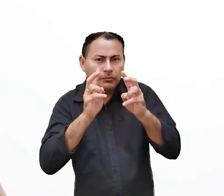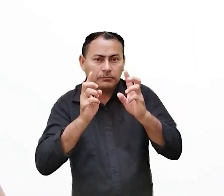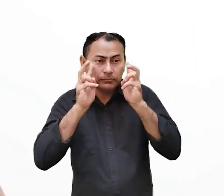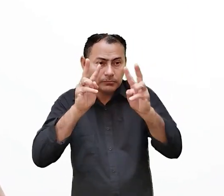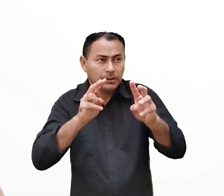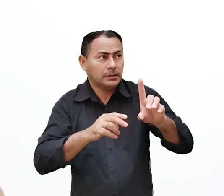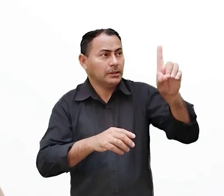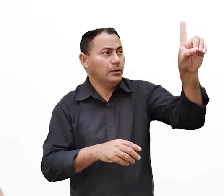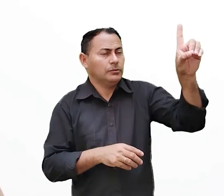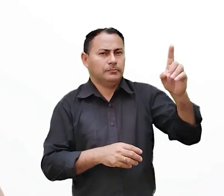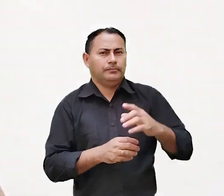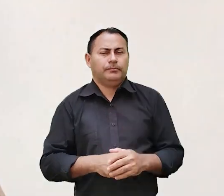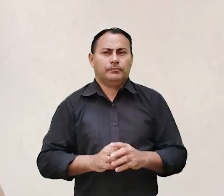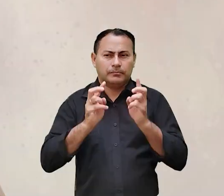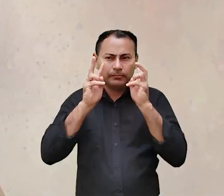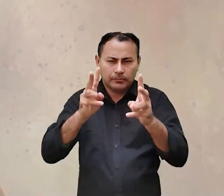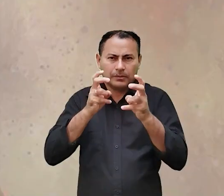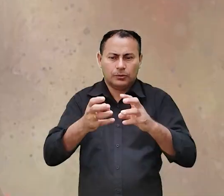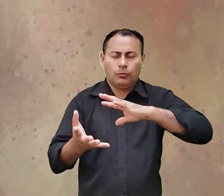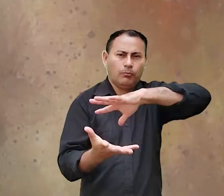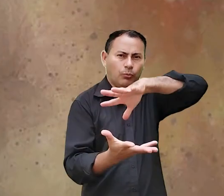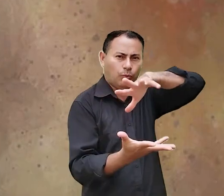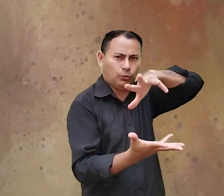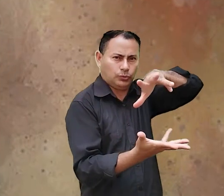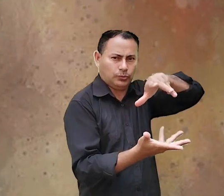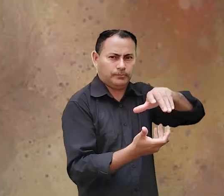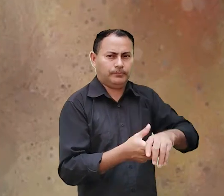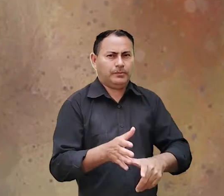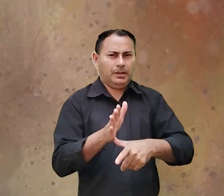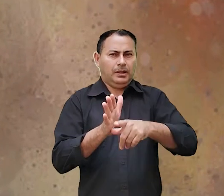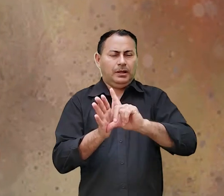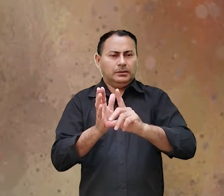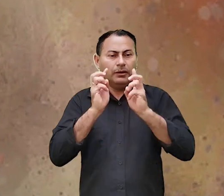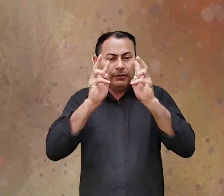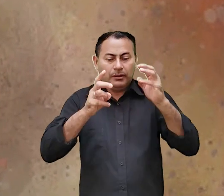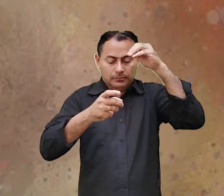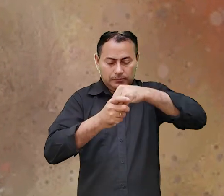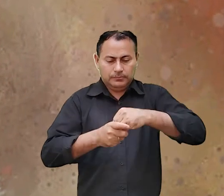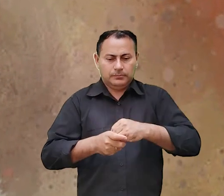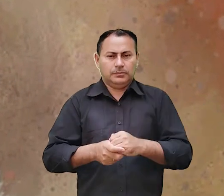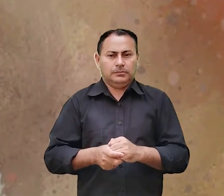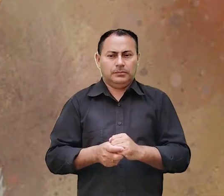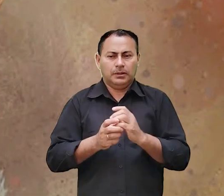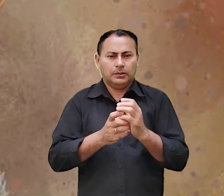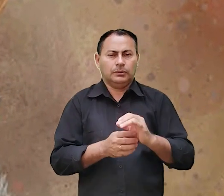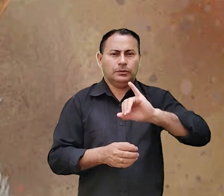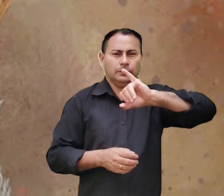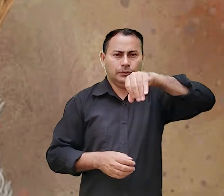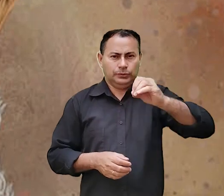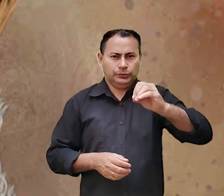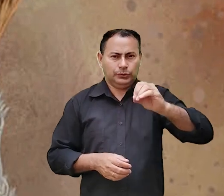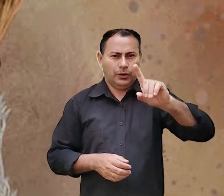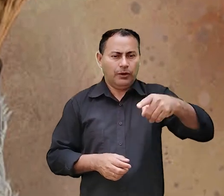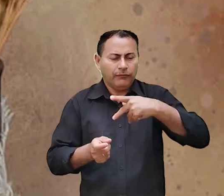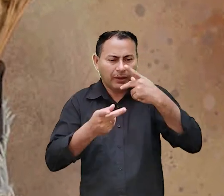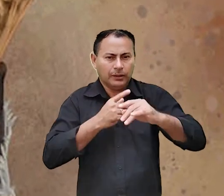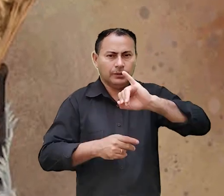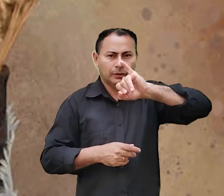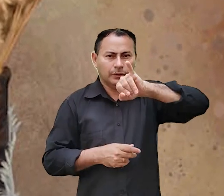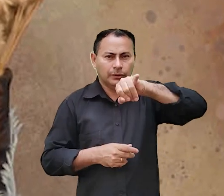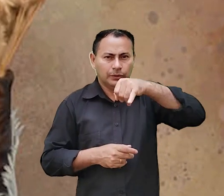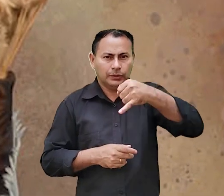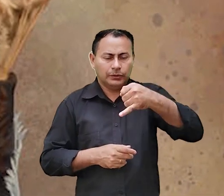mesmos uma visão de Deus e uma visão do mundo antes de olhar para o seu interior Jó dizia eu sou